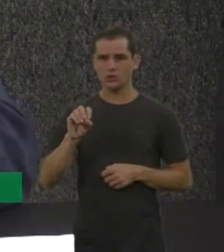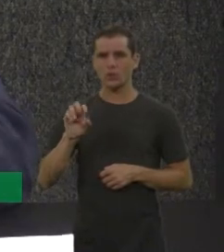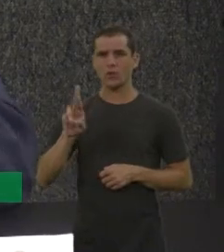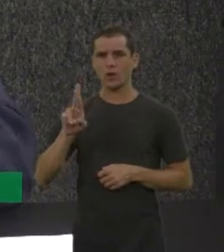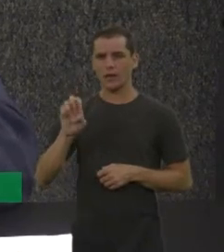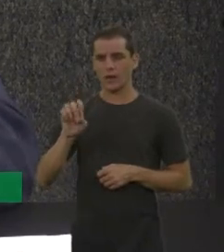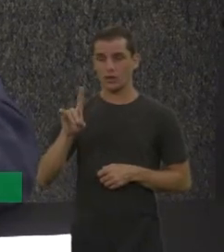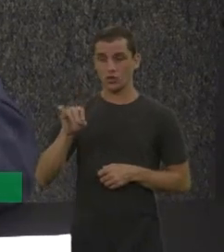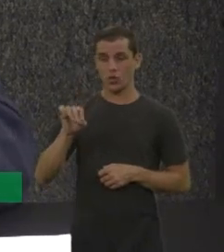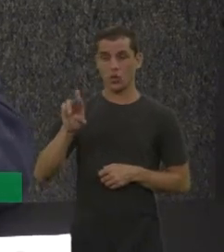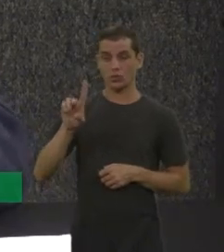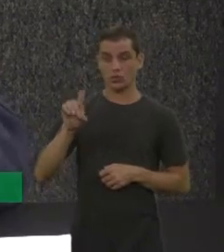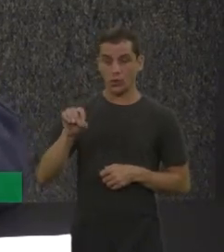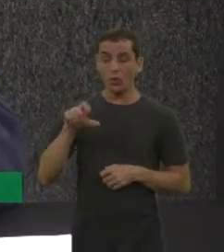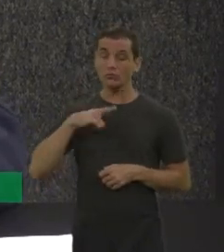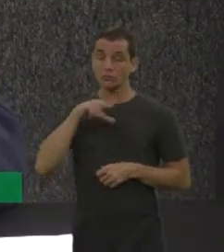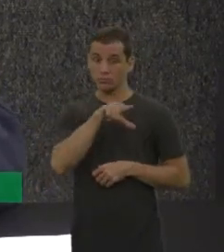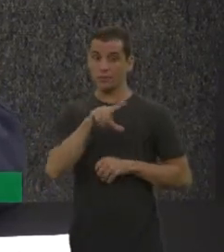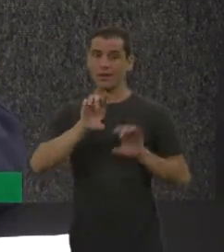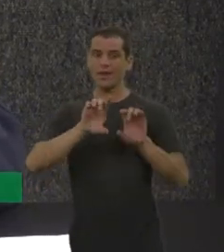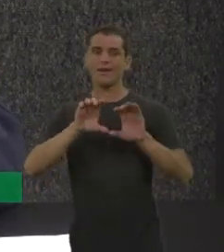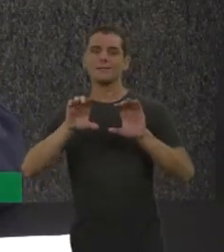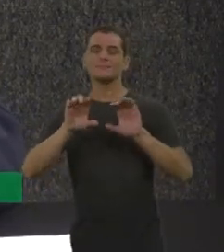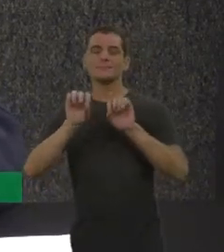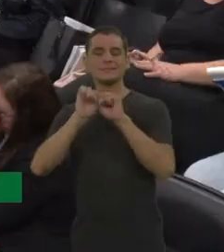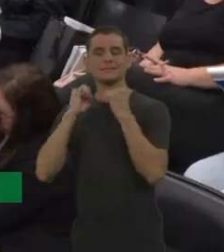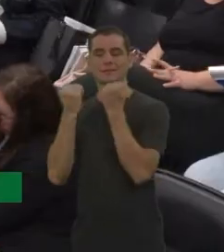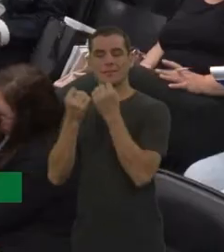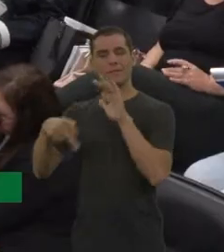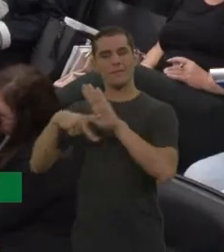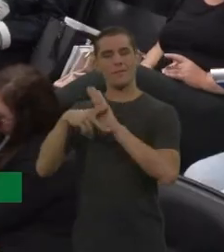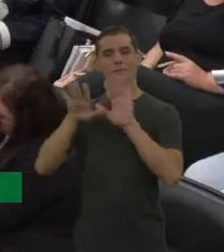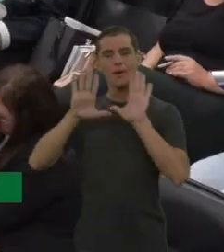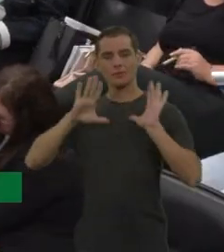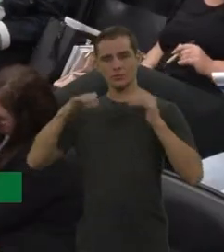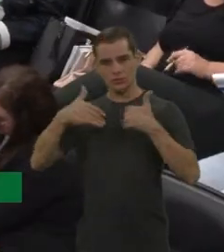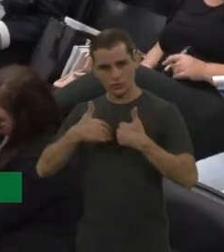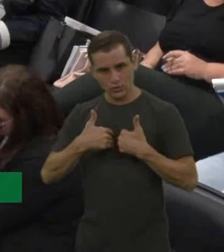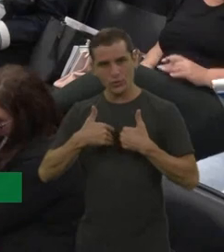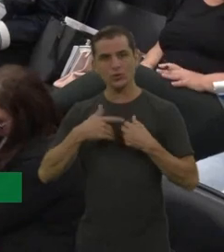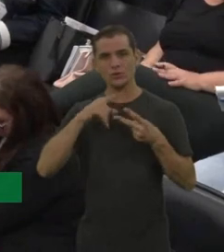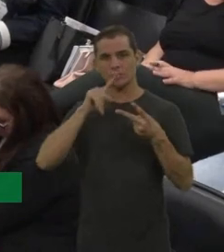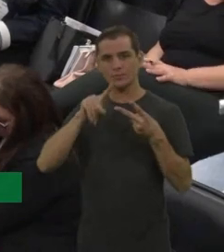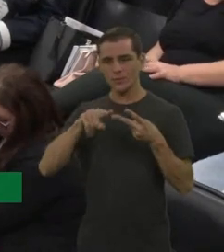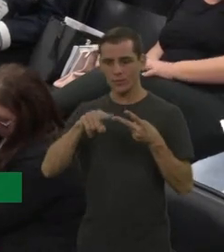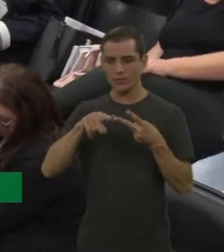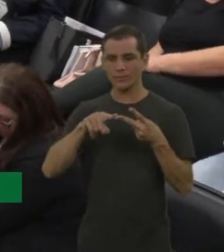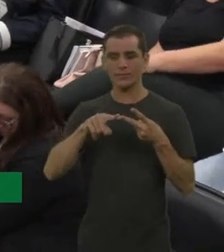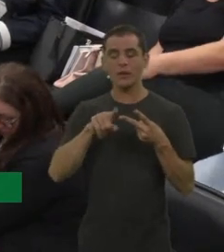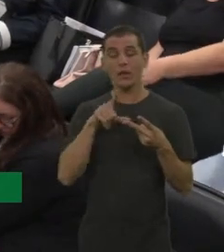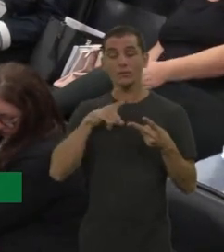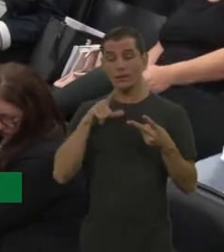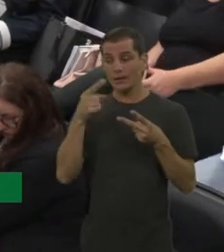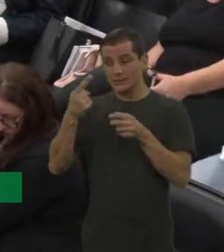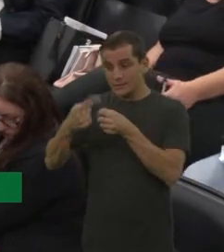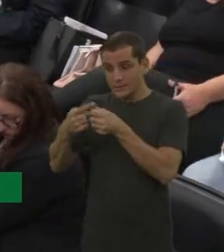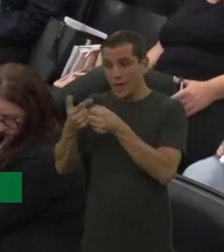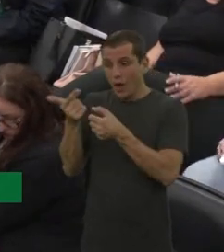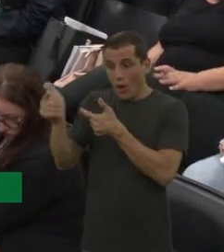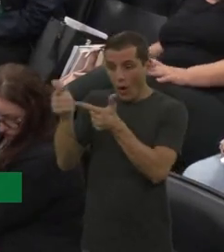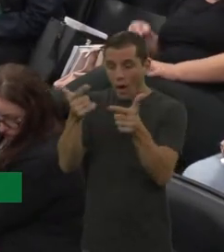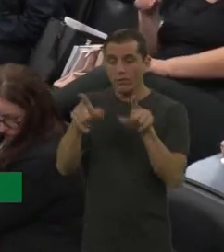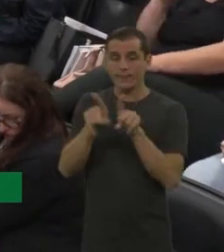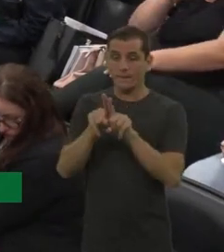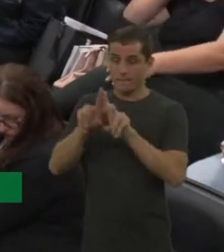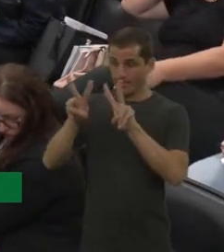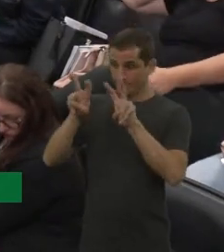por aí vai. Nós temos uma agenda muito intensa para levar justamente informação de qualidade. A gente